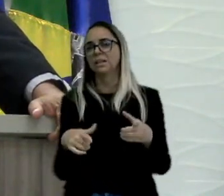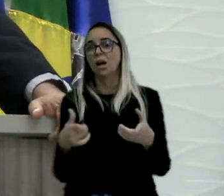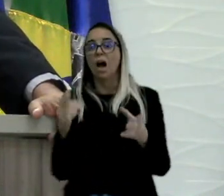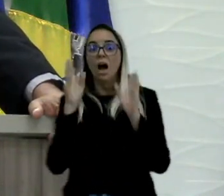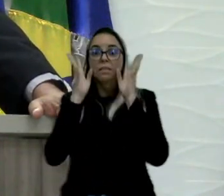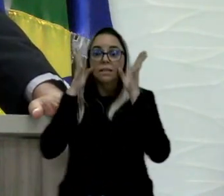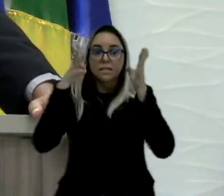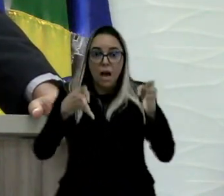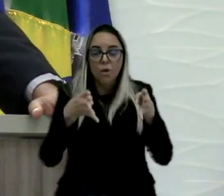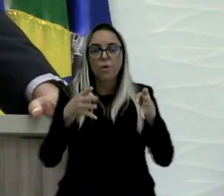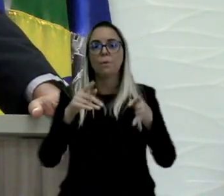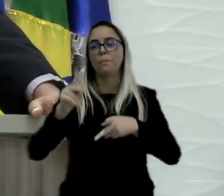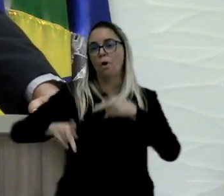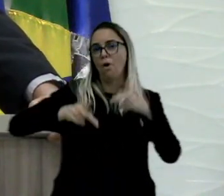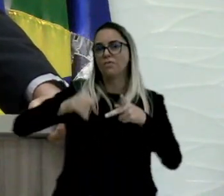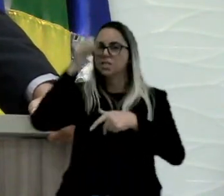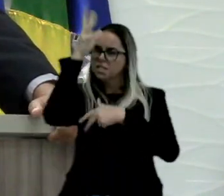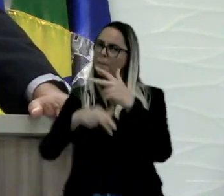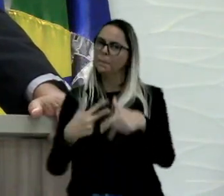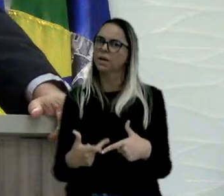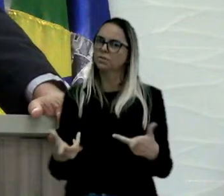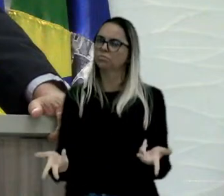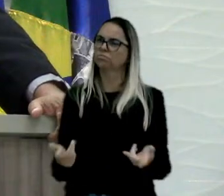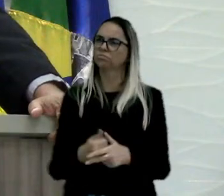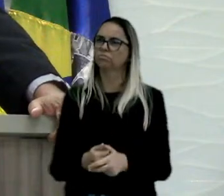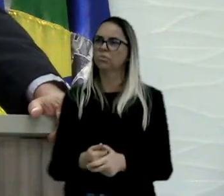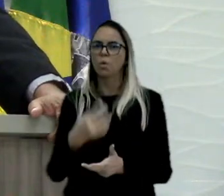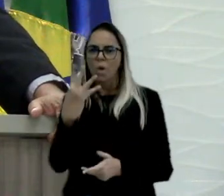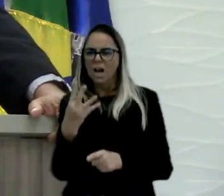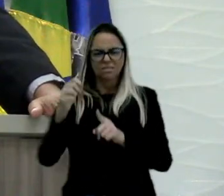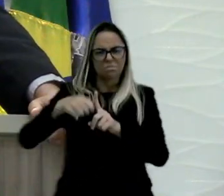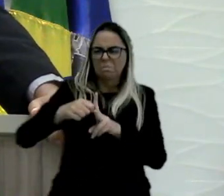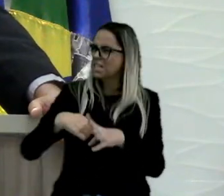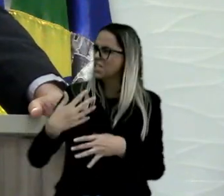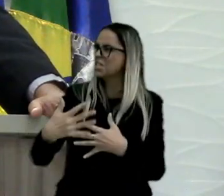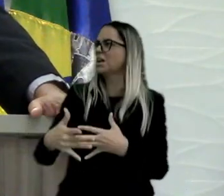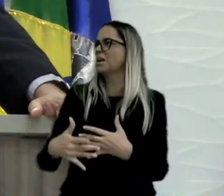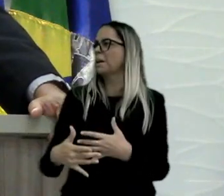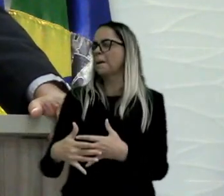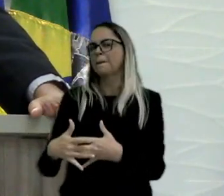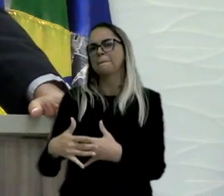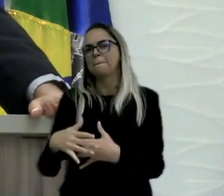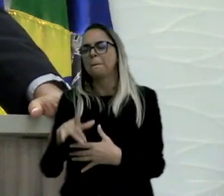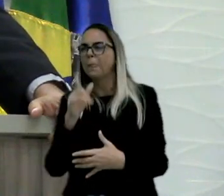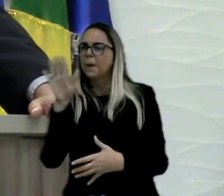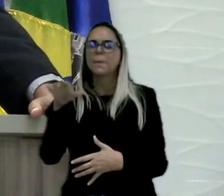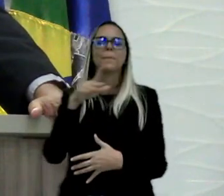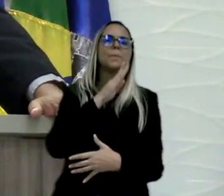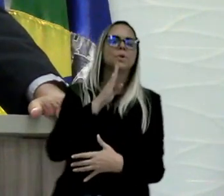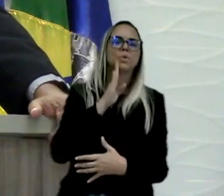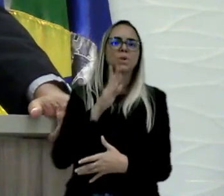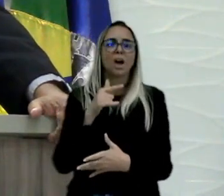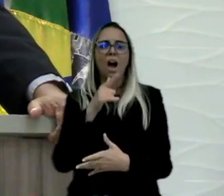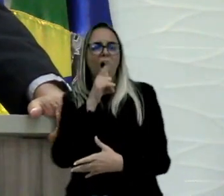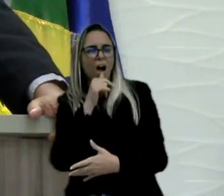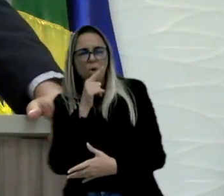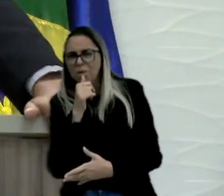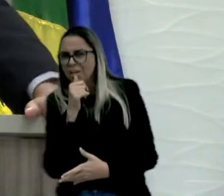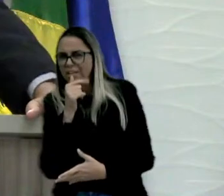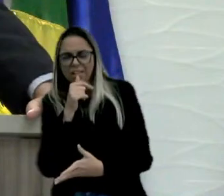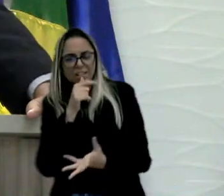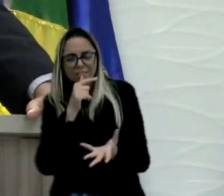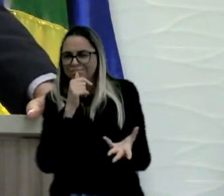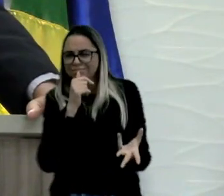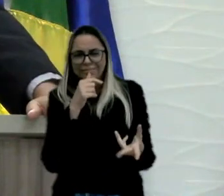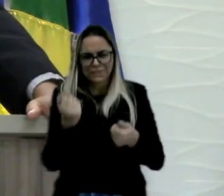população aqui de soeto do Una passando 4 meses eh Bruno e você 4 meses sem